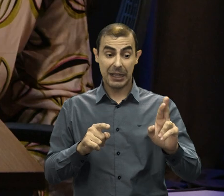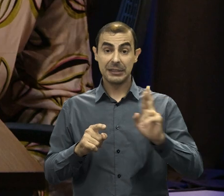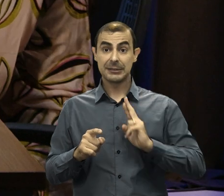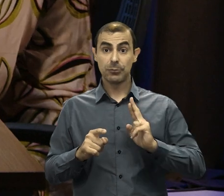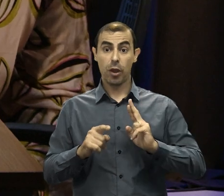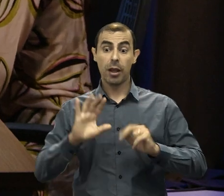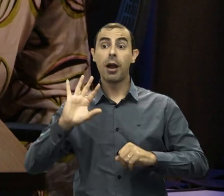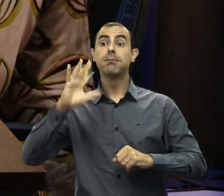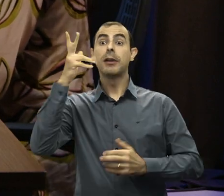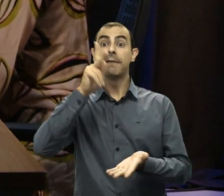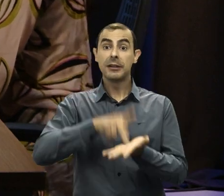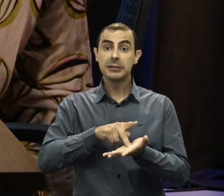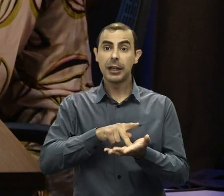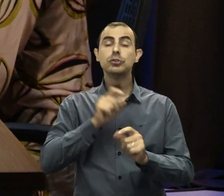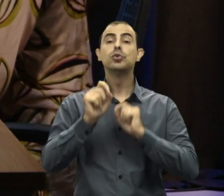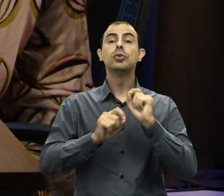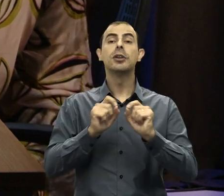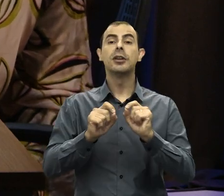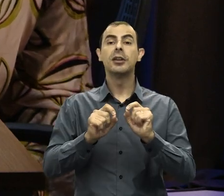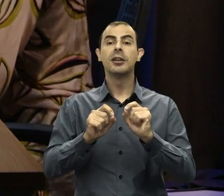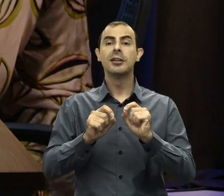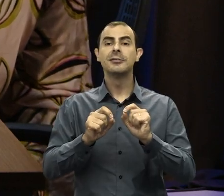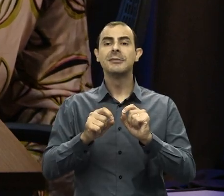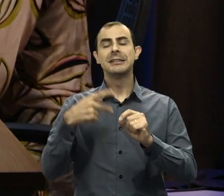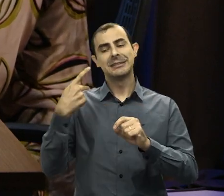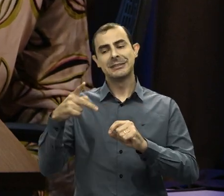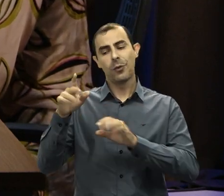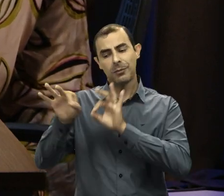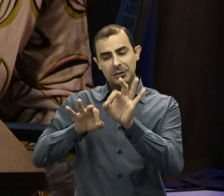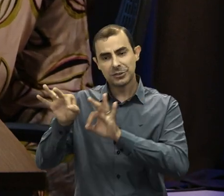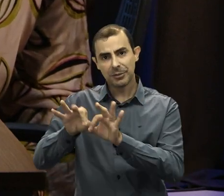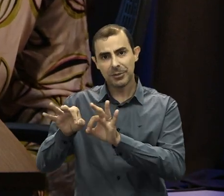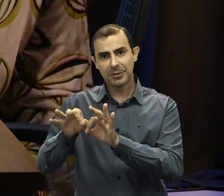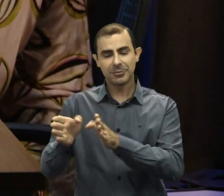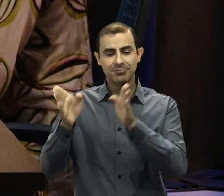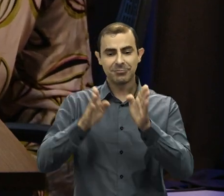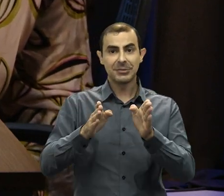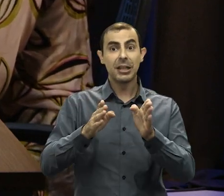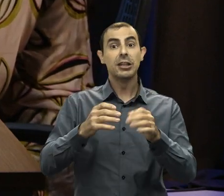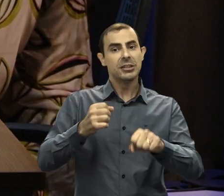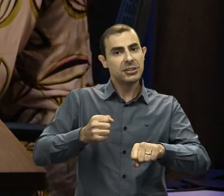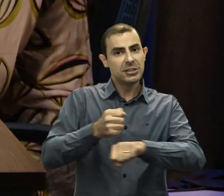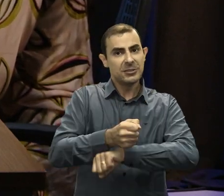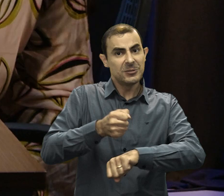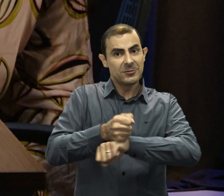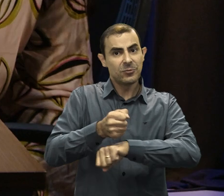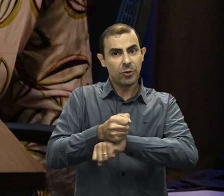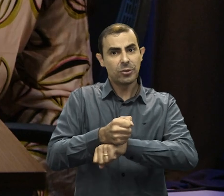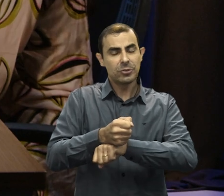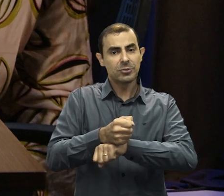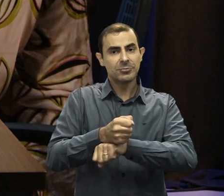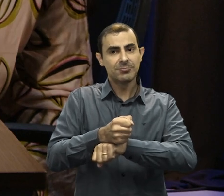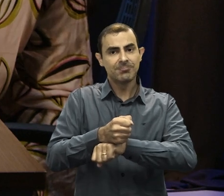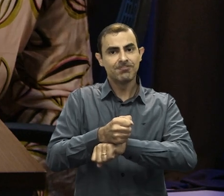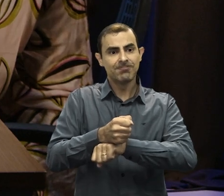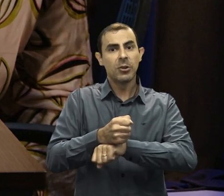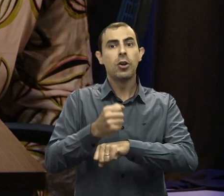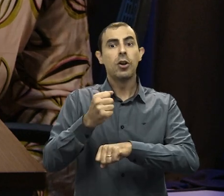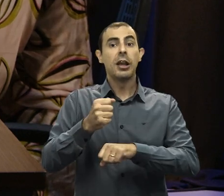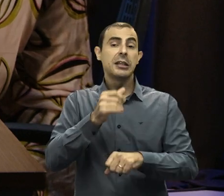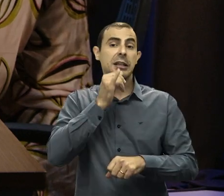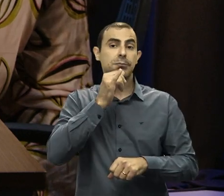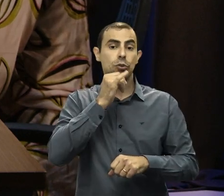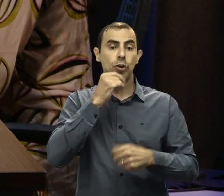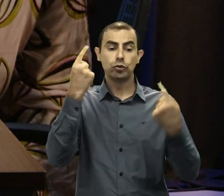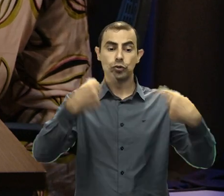ele vai muito mais pelo seu planejamento. O esporte me ensinou a planejar para eu ganhar